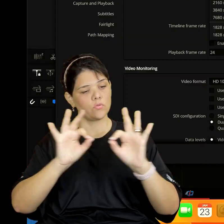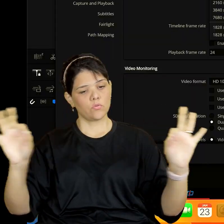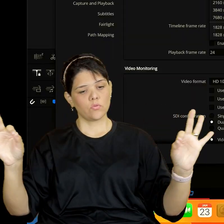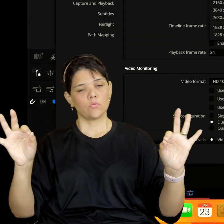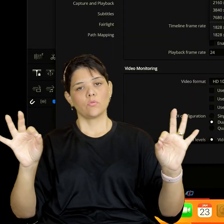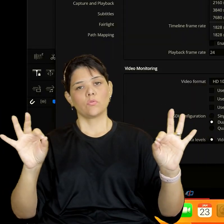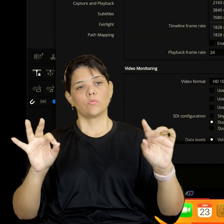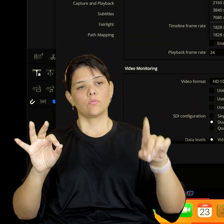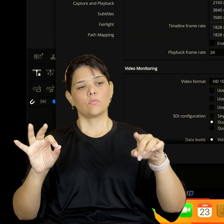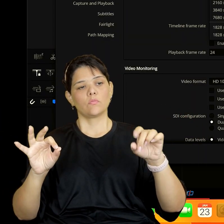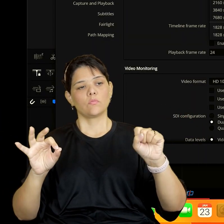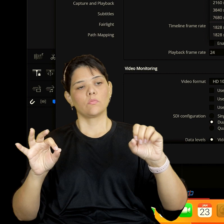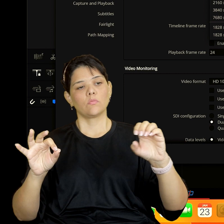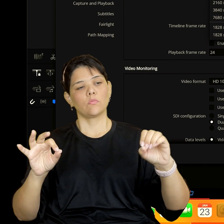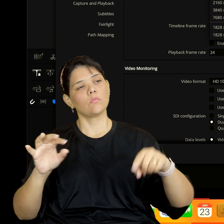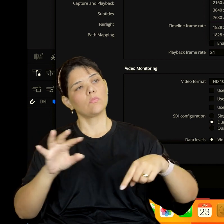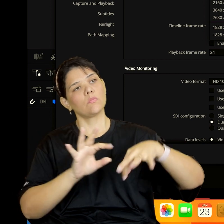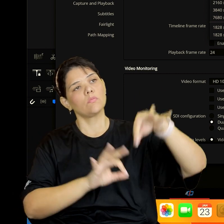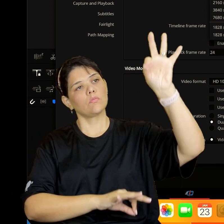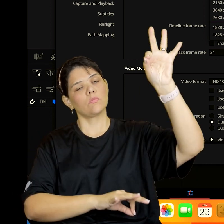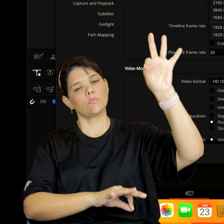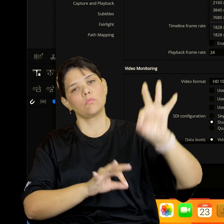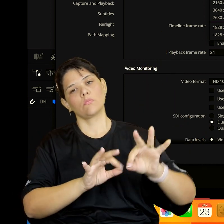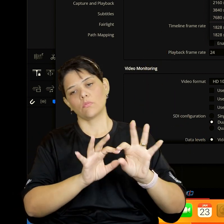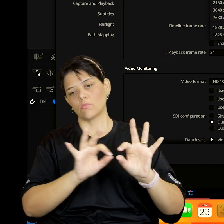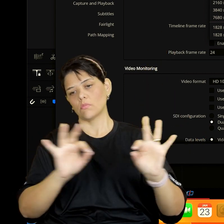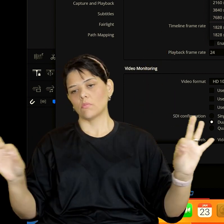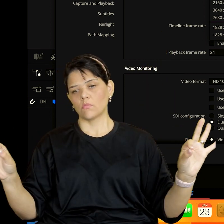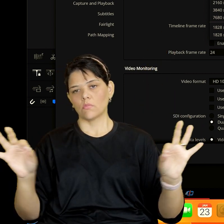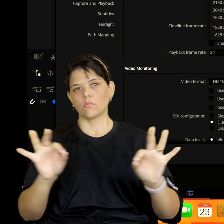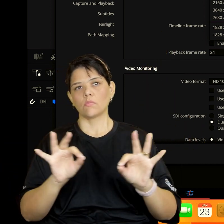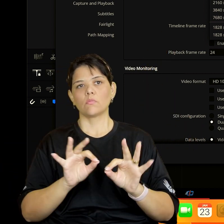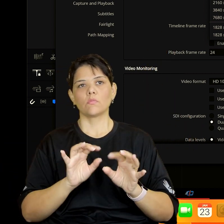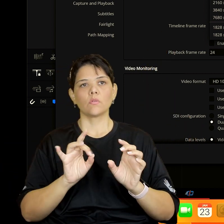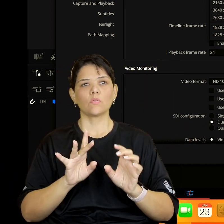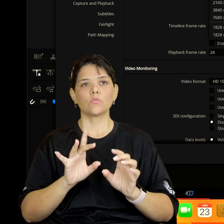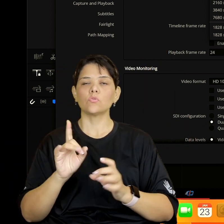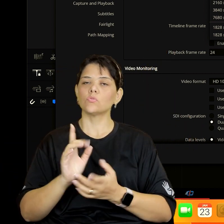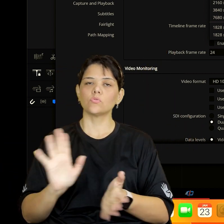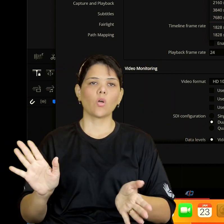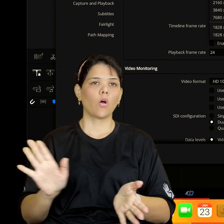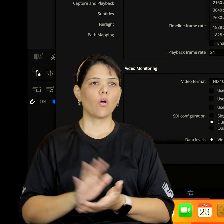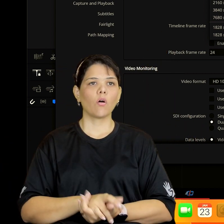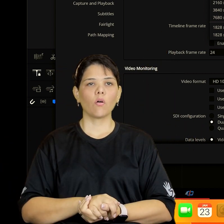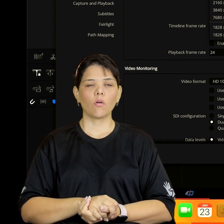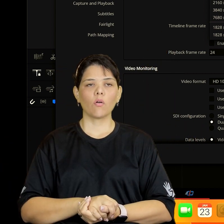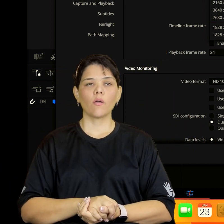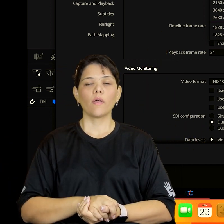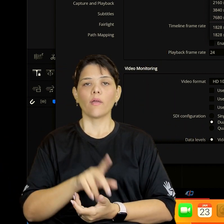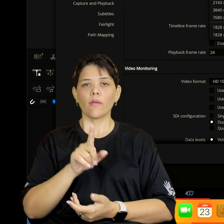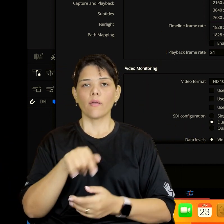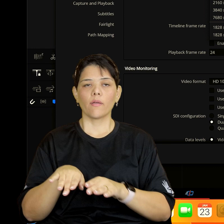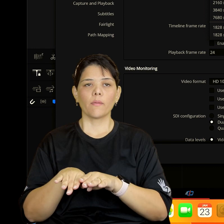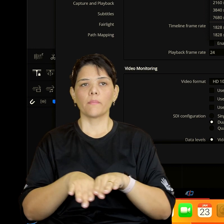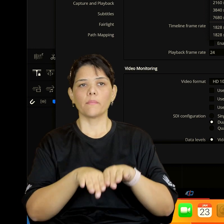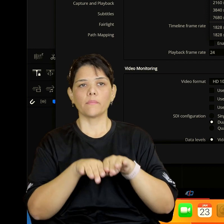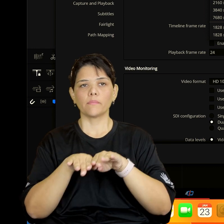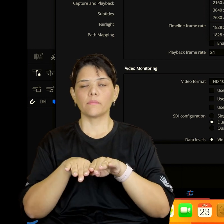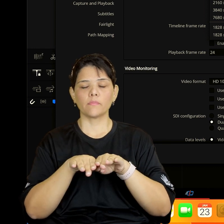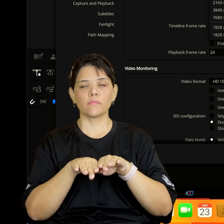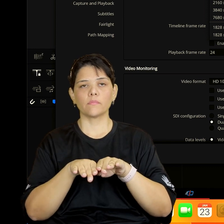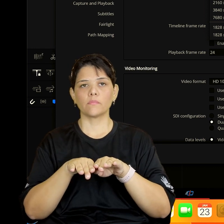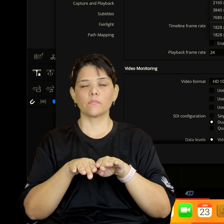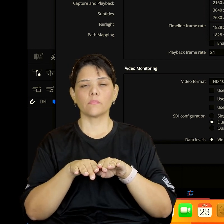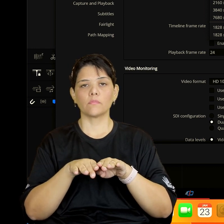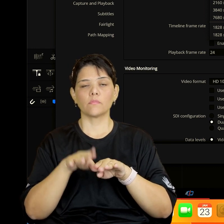por 1080 pixels. Então, eu tenho 1920 de largura, 1080 de altura. Esse é o padrão. Então, se você tiver... Lembrando que